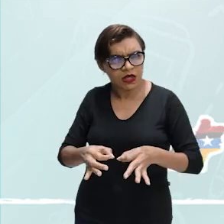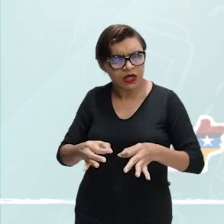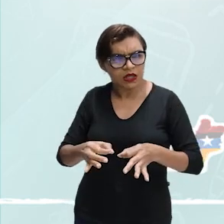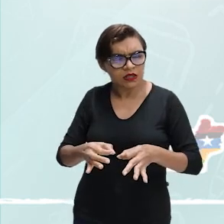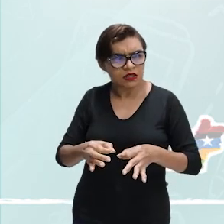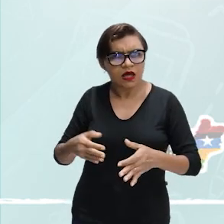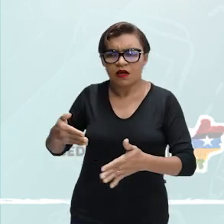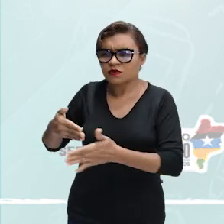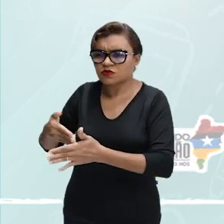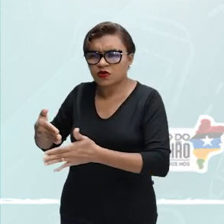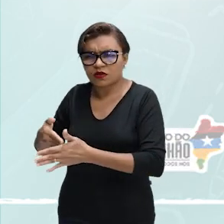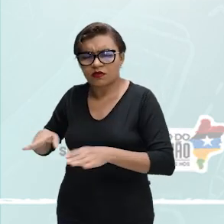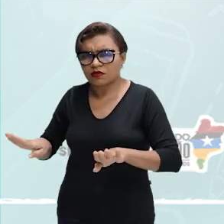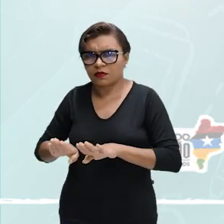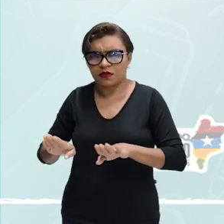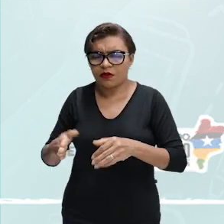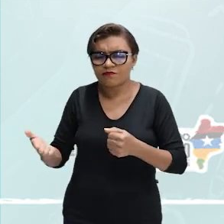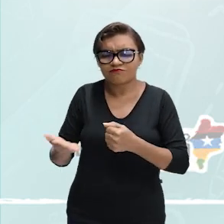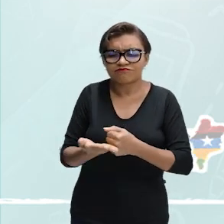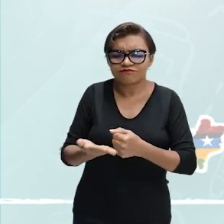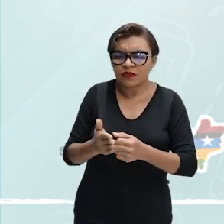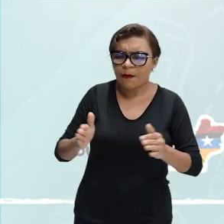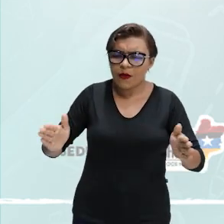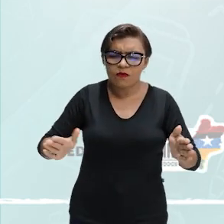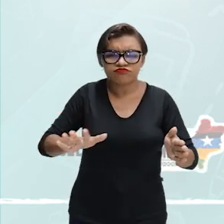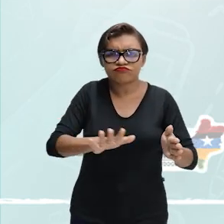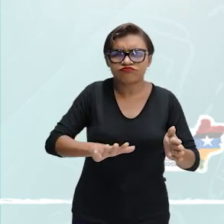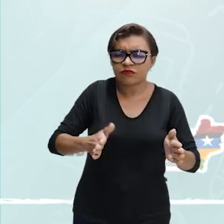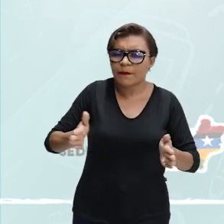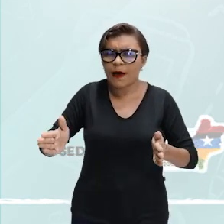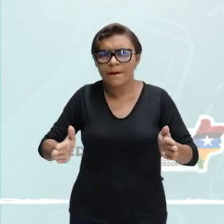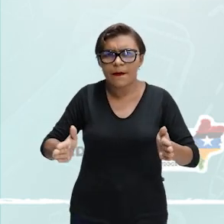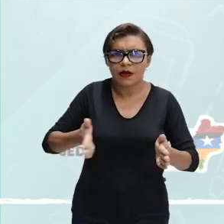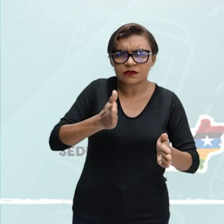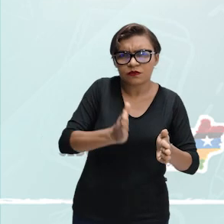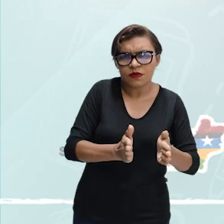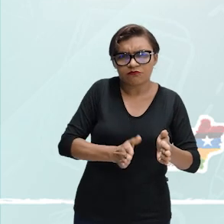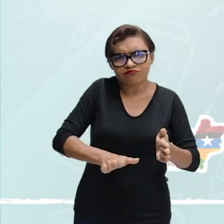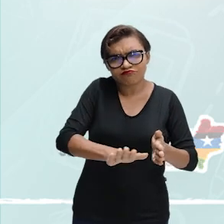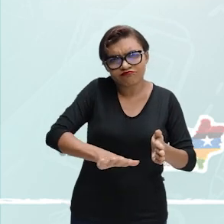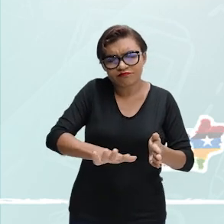Então é intermediário ali. Tá certo? Então nós temos aqui,